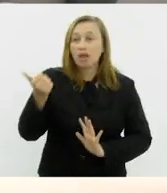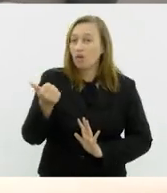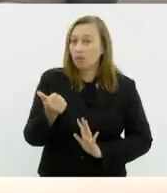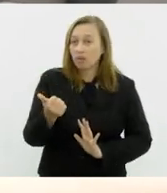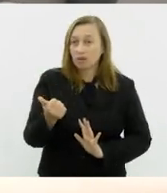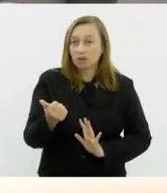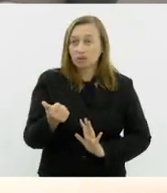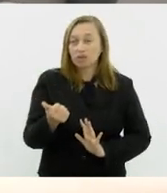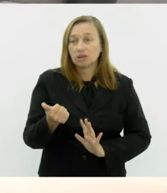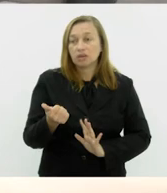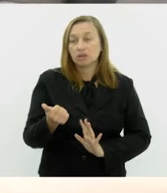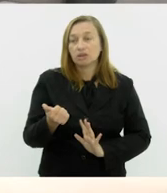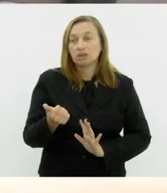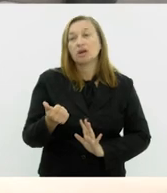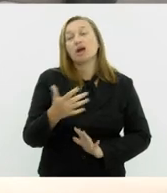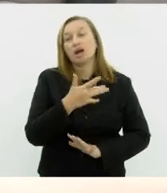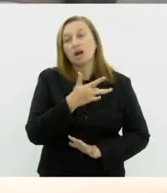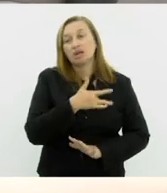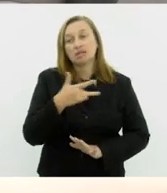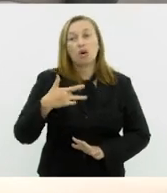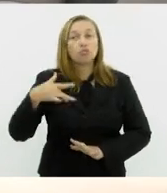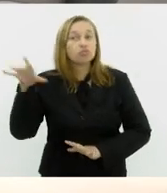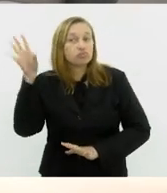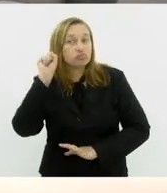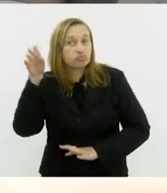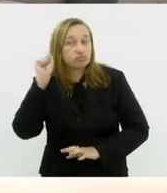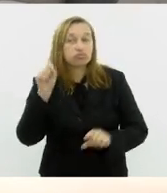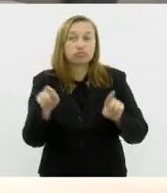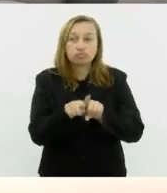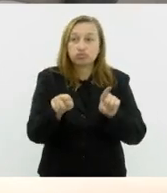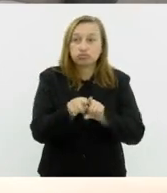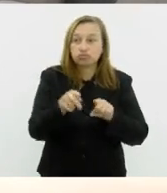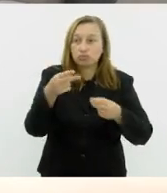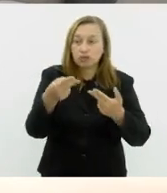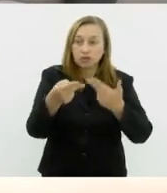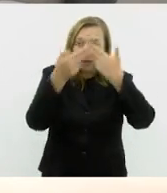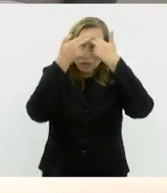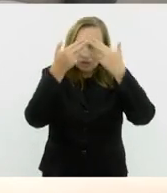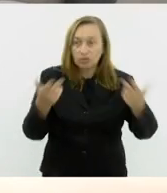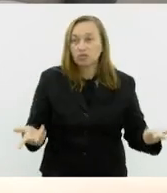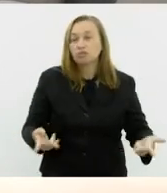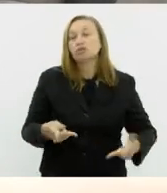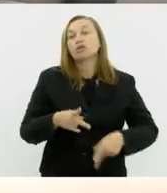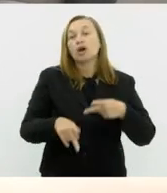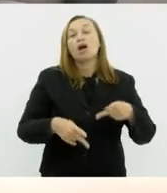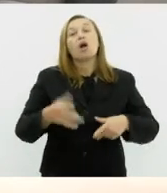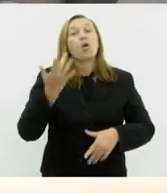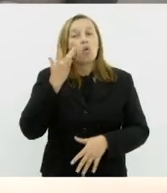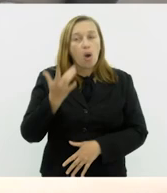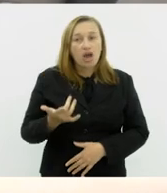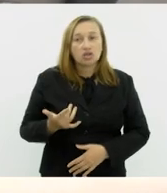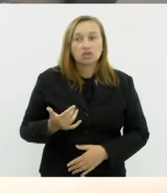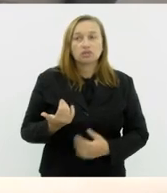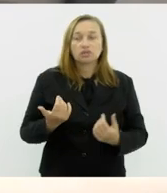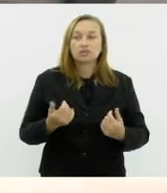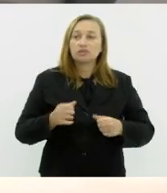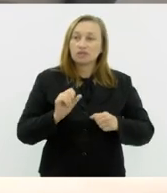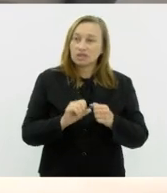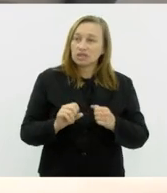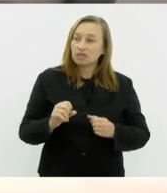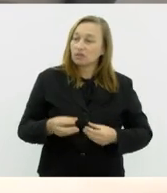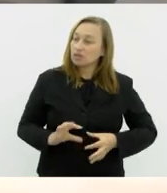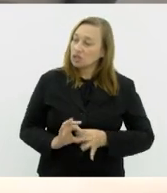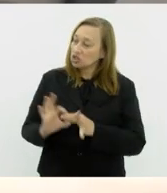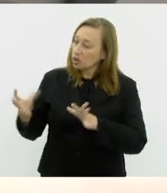para melhorar a saúde auditiva e a saúde mental da população. Eu acho que a gente tem que fazer, e passo já ao